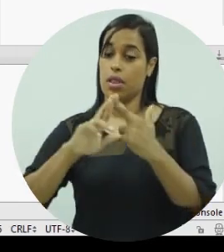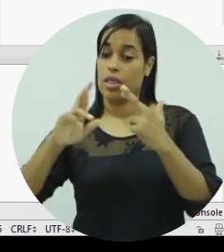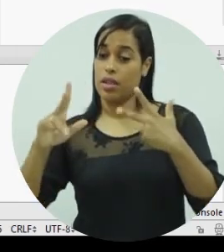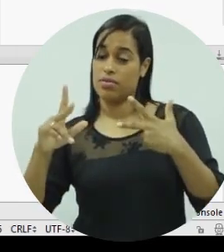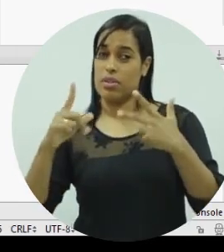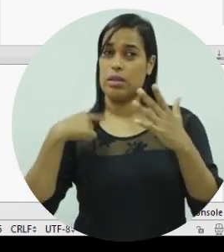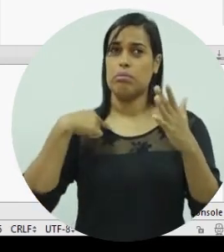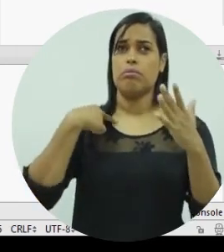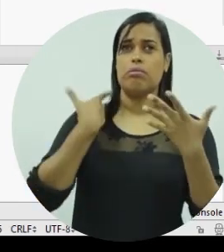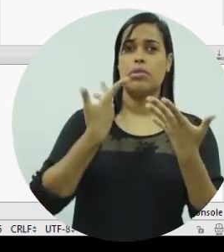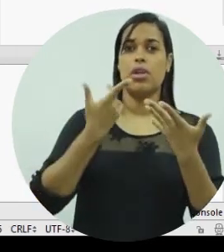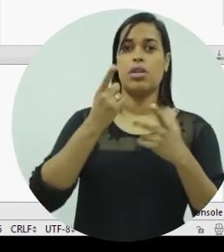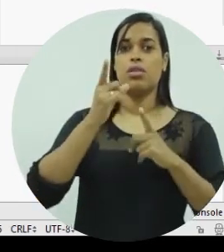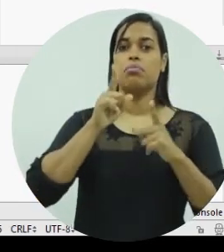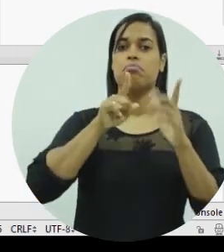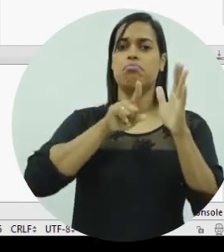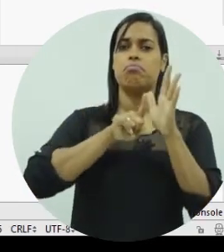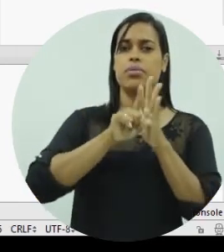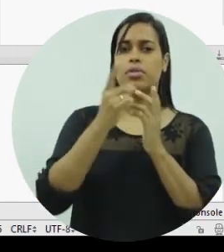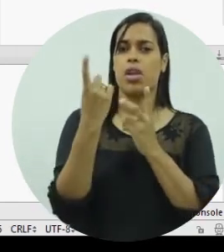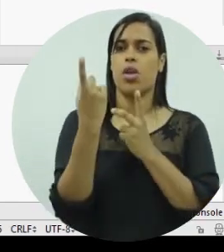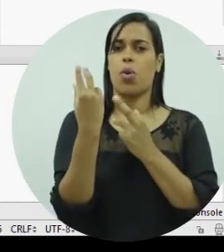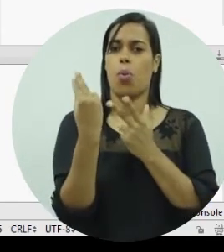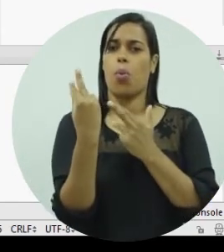exclamação igual.